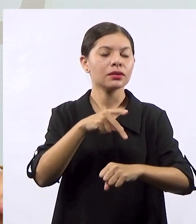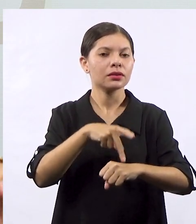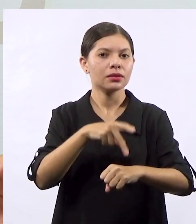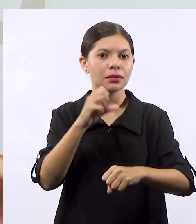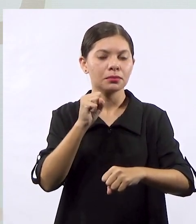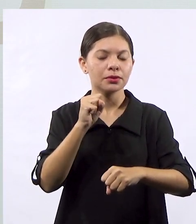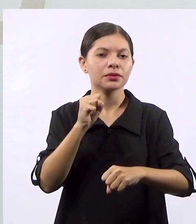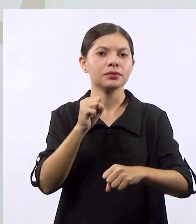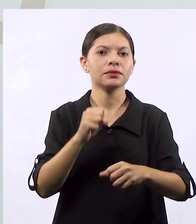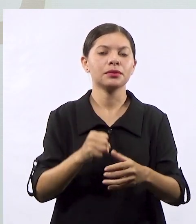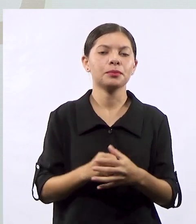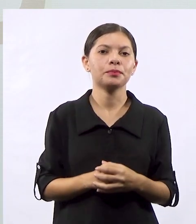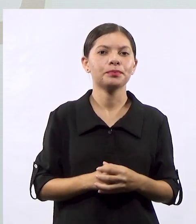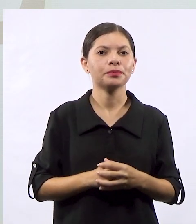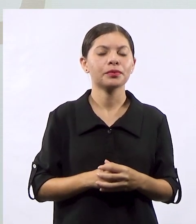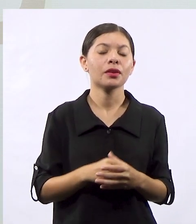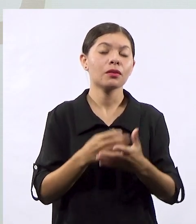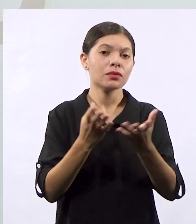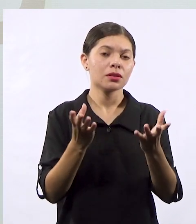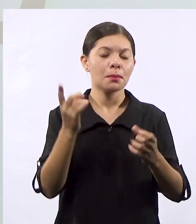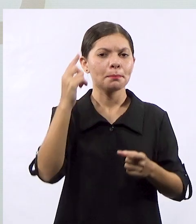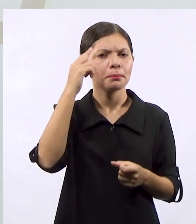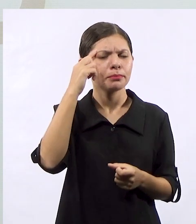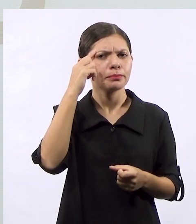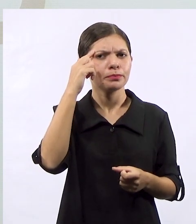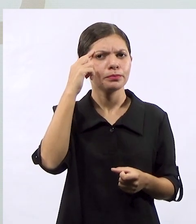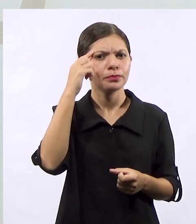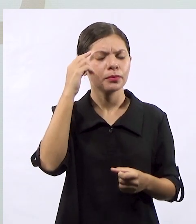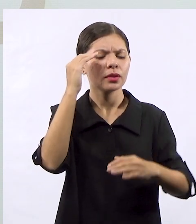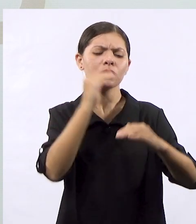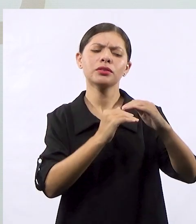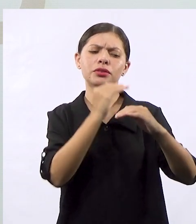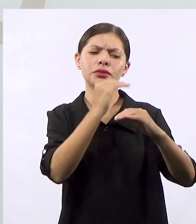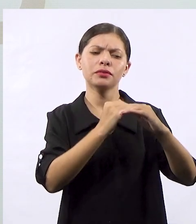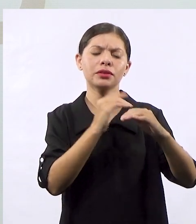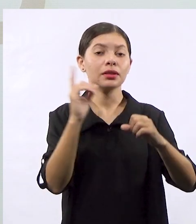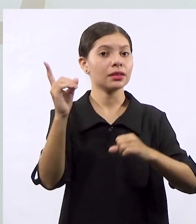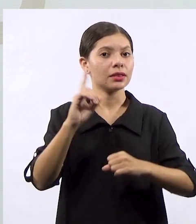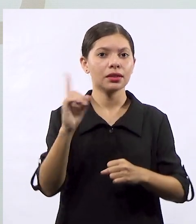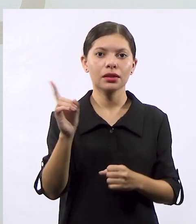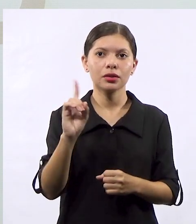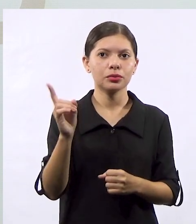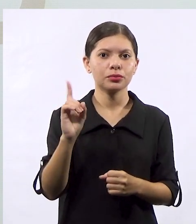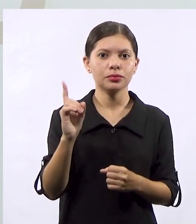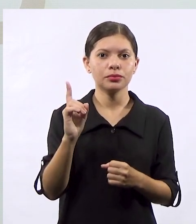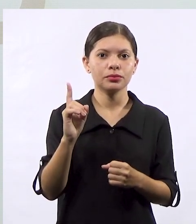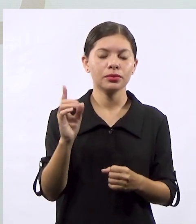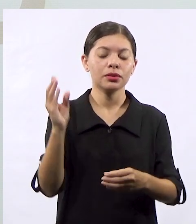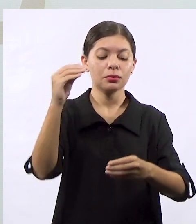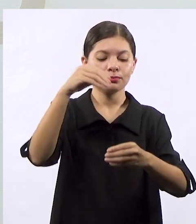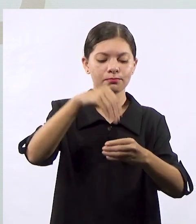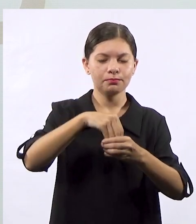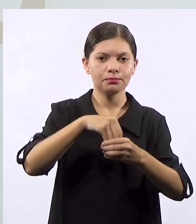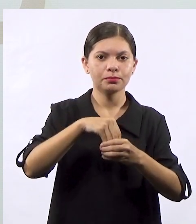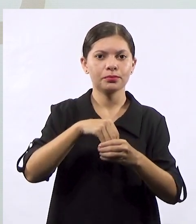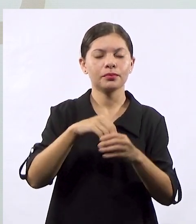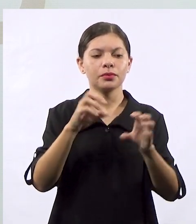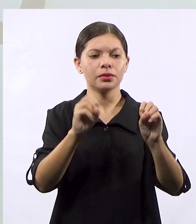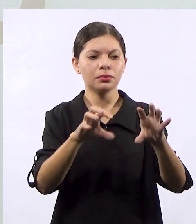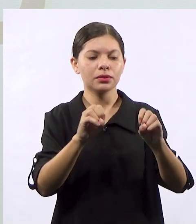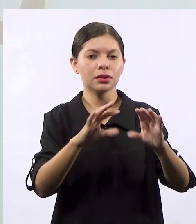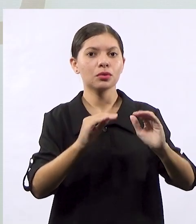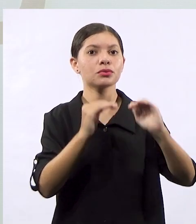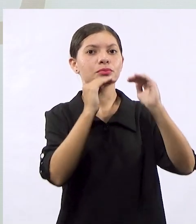pós-graduação. Então, às vezes você pensa que são níveis, mas não são níveis. Elas estão dentro